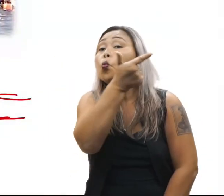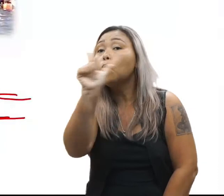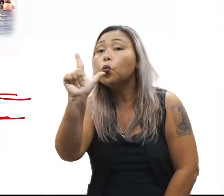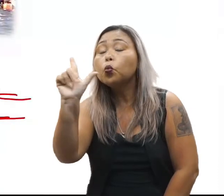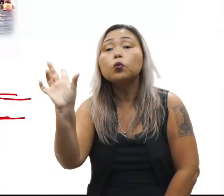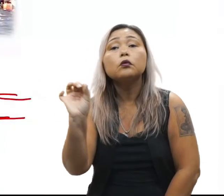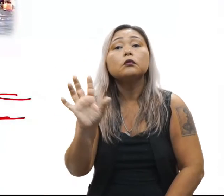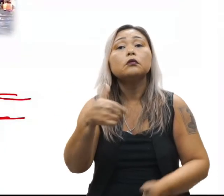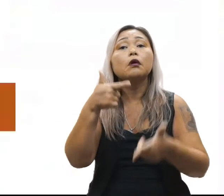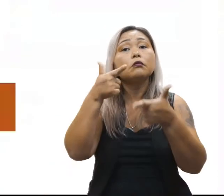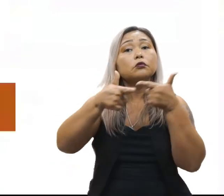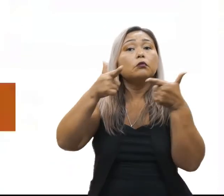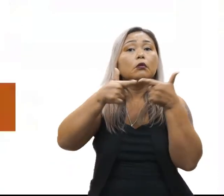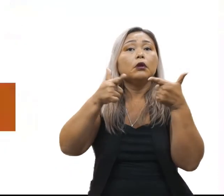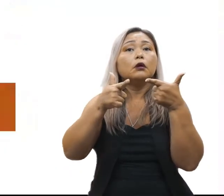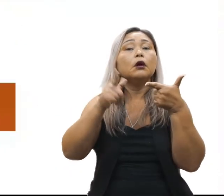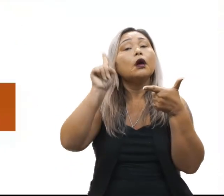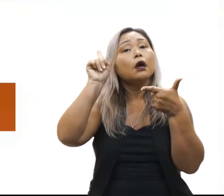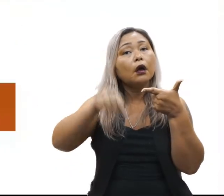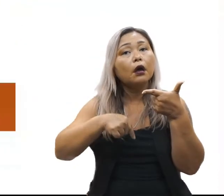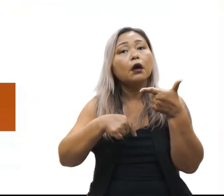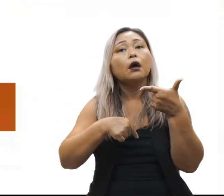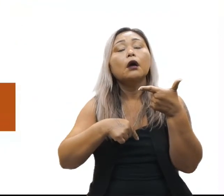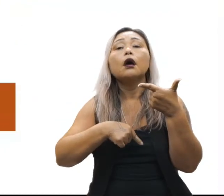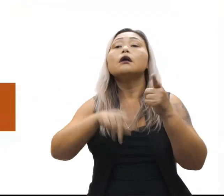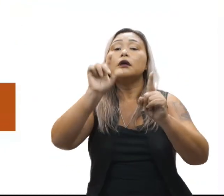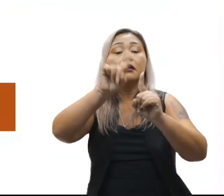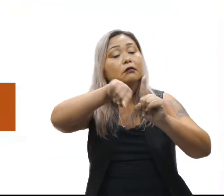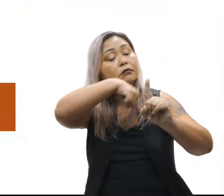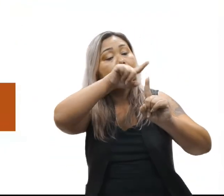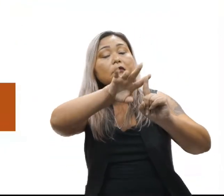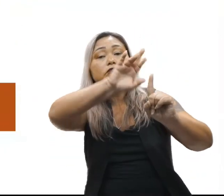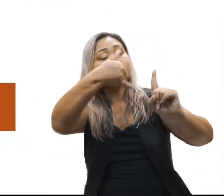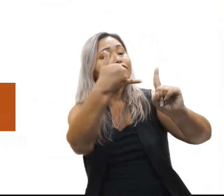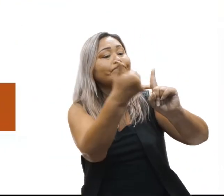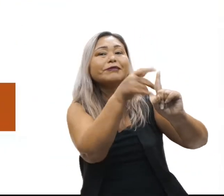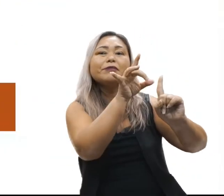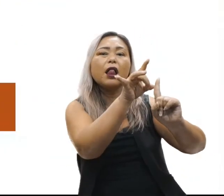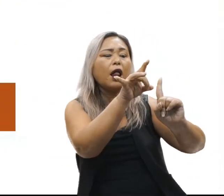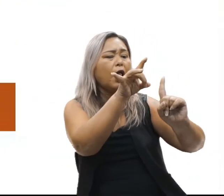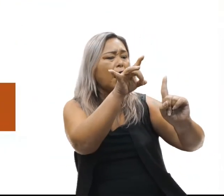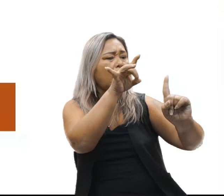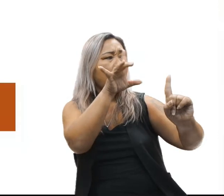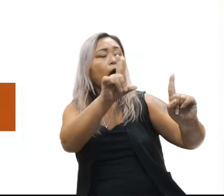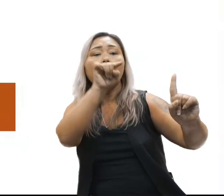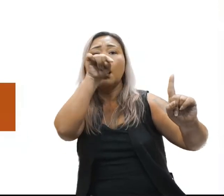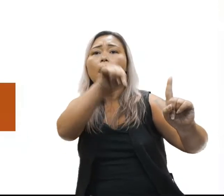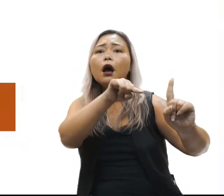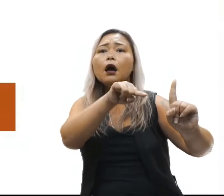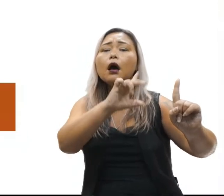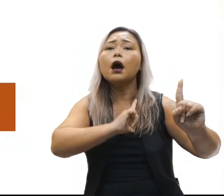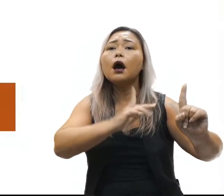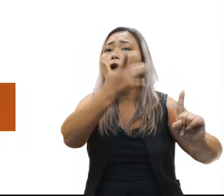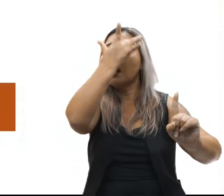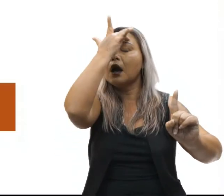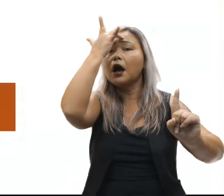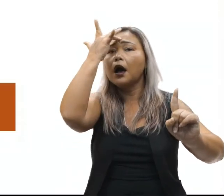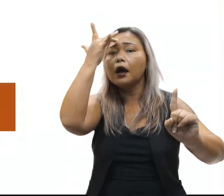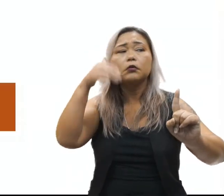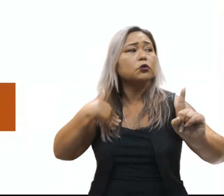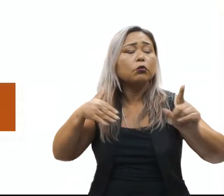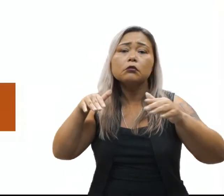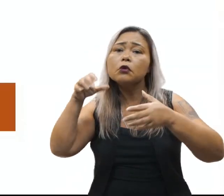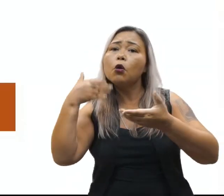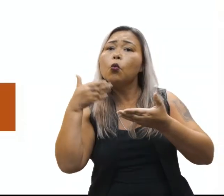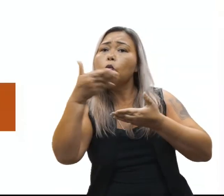outro problema, que foi a xenofobia, né? No momento que essas pessoas começaram a se deslocar, ir para